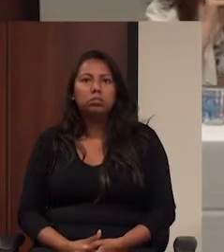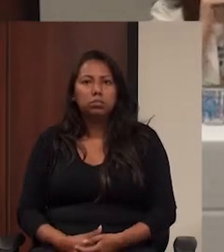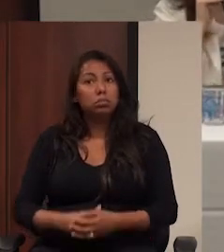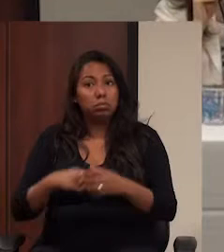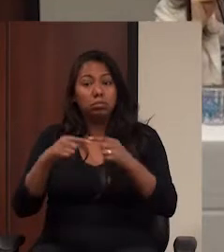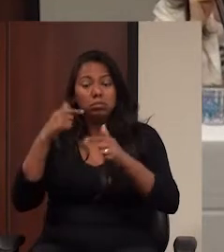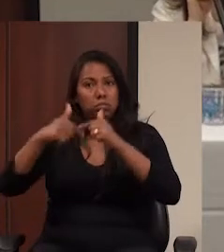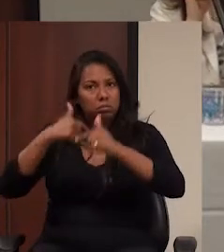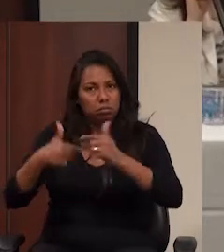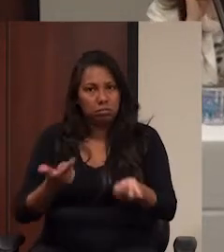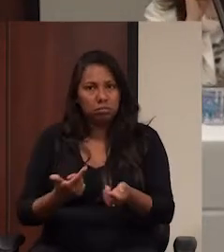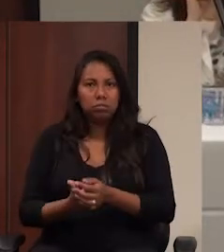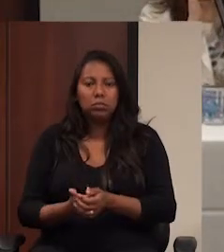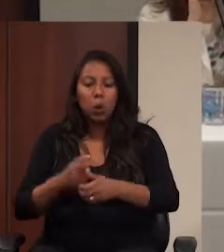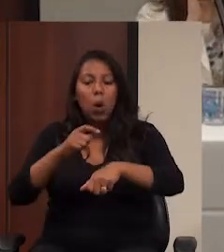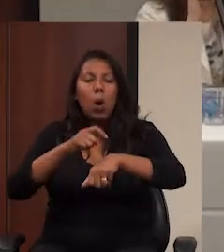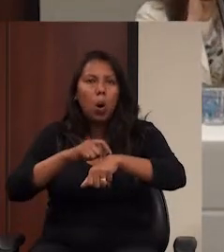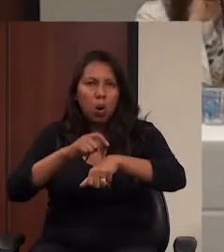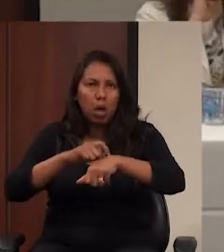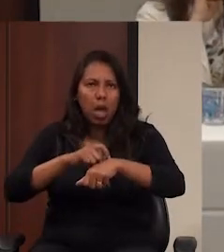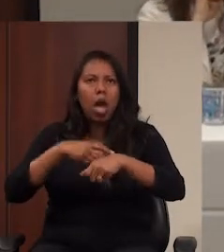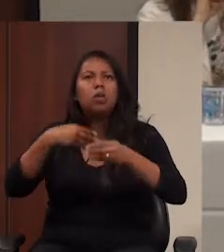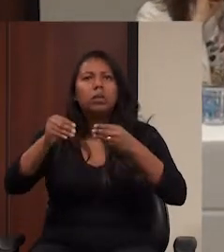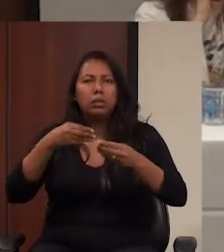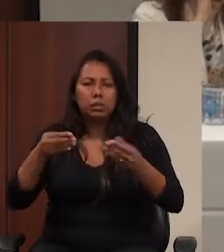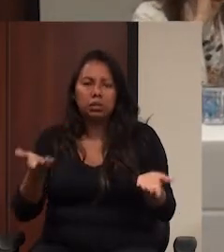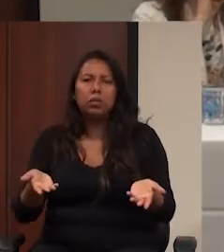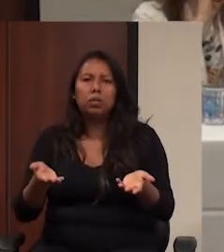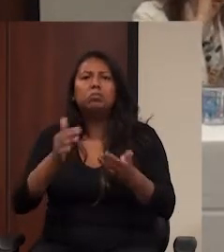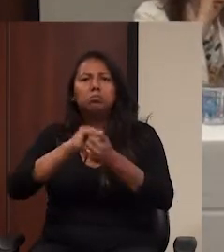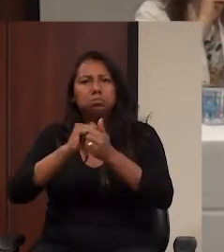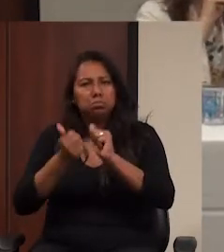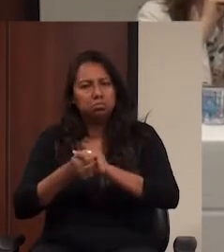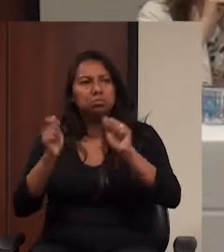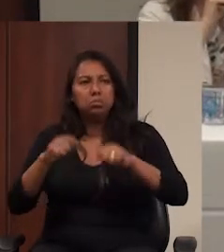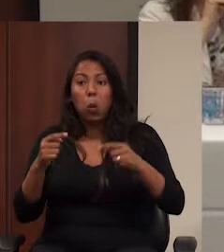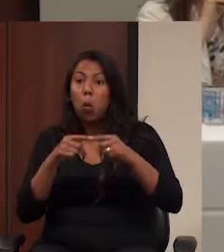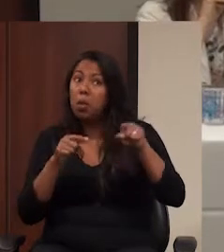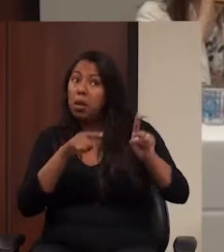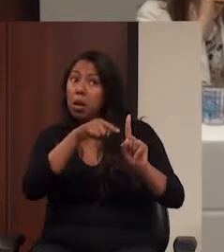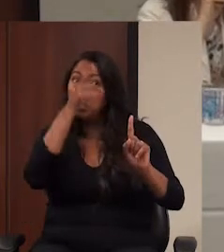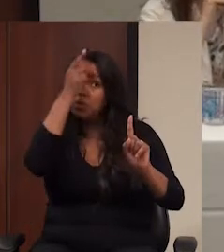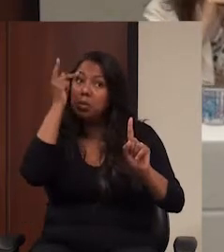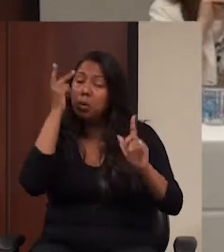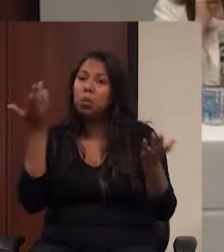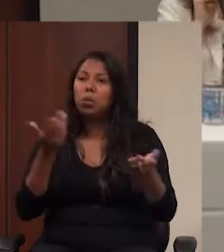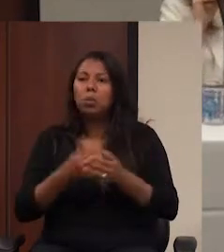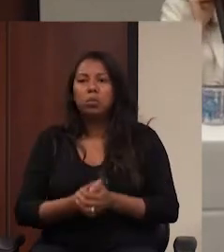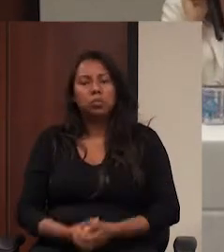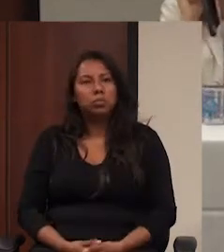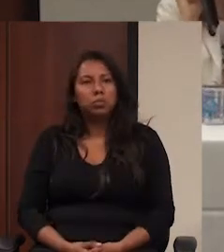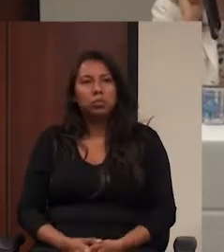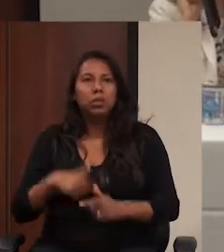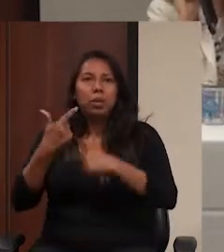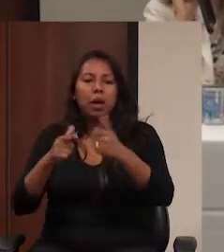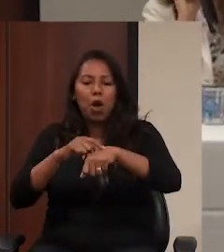função. Eles têm horários flexíveis, isso é interessante também, adaptados ao horário daquelas pessoas. Né? Então, ele não trabalha necessariamente